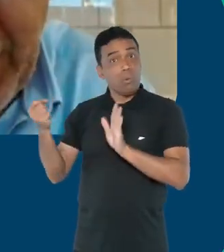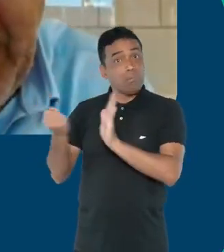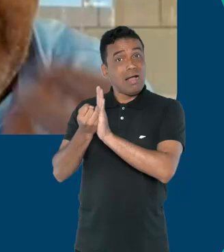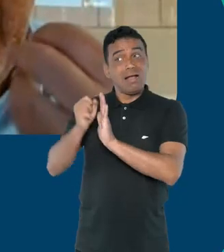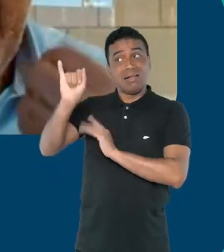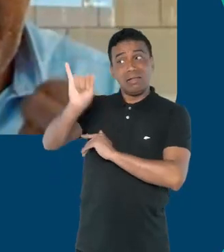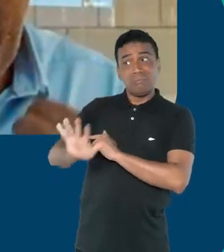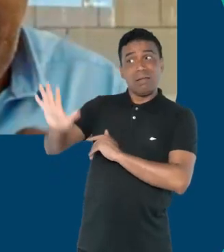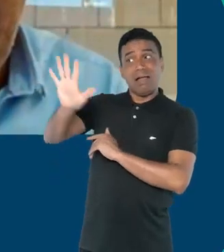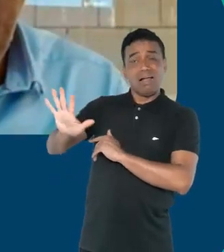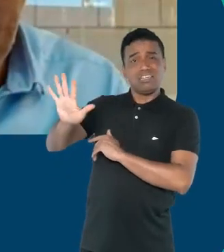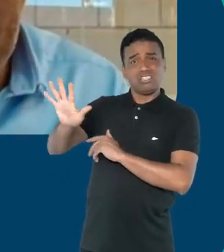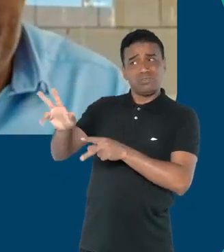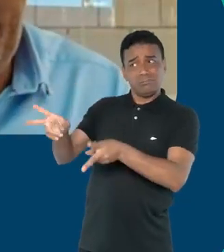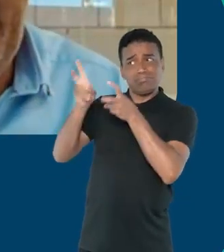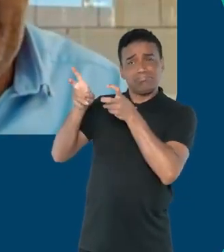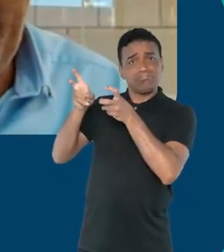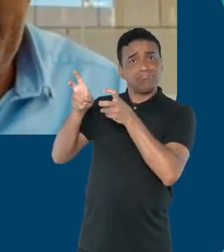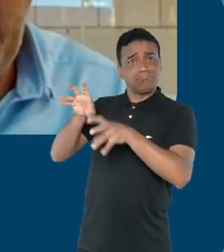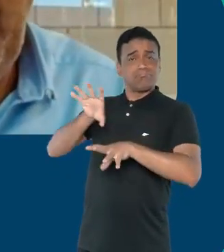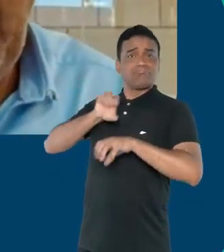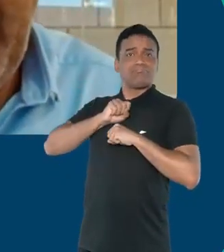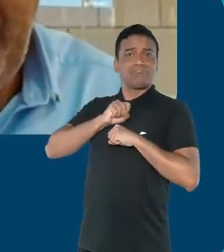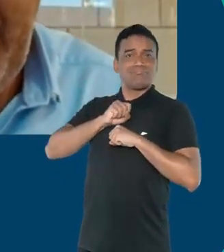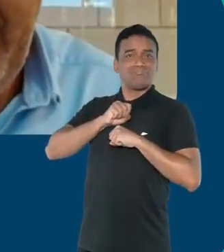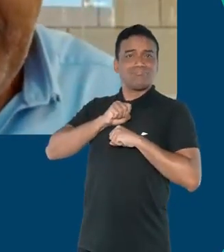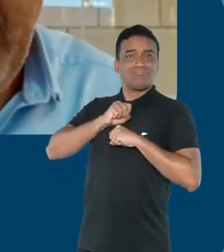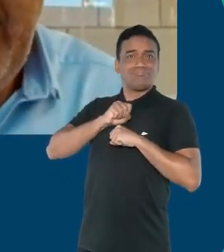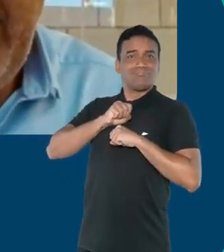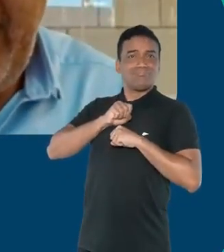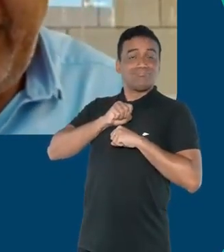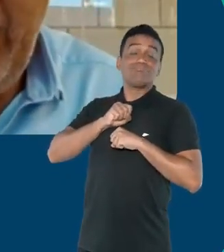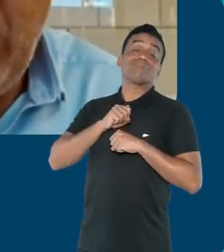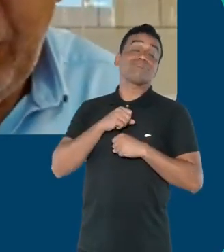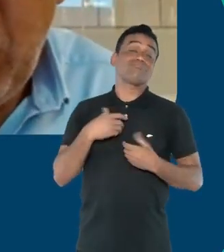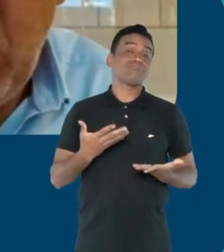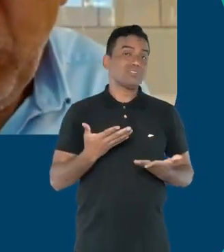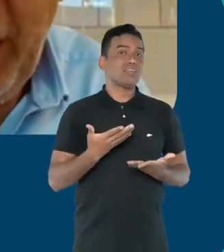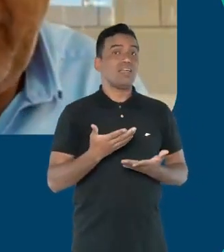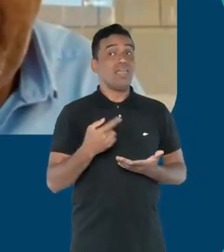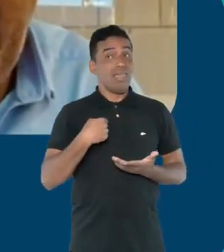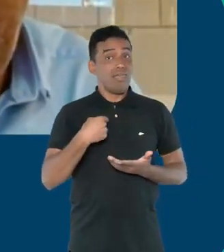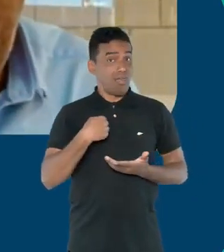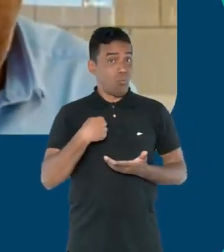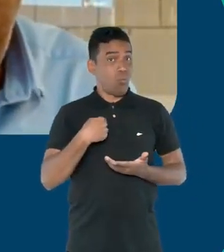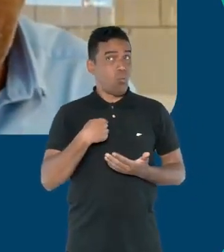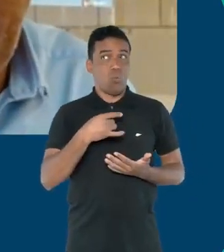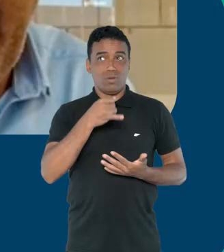Uma imagem que é transmitida a mim e eu vou